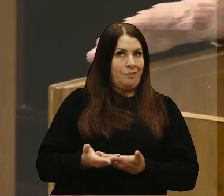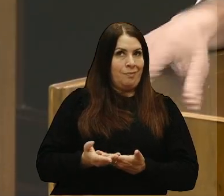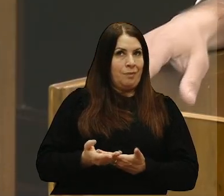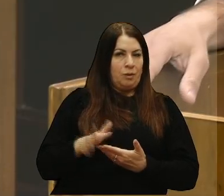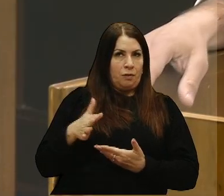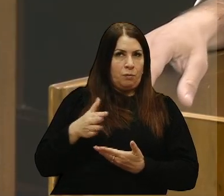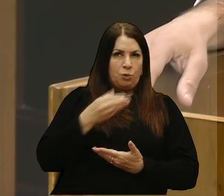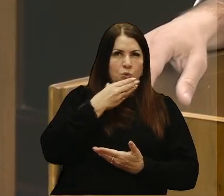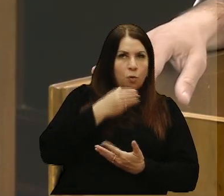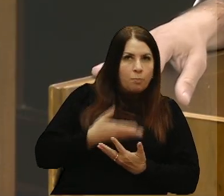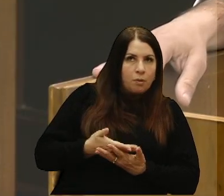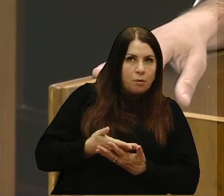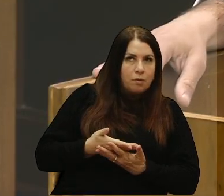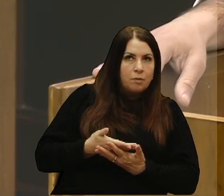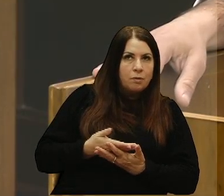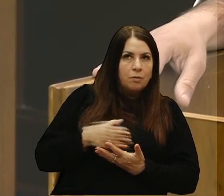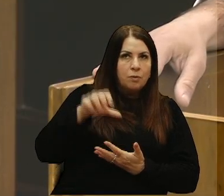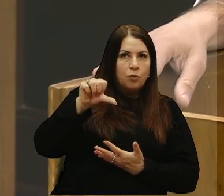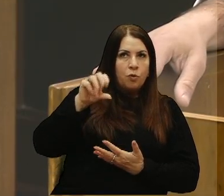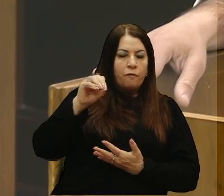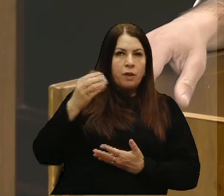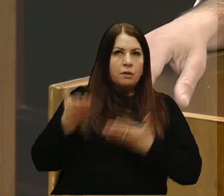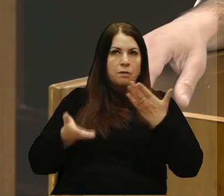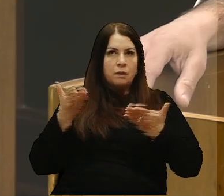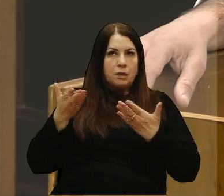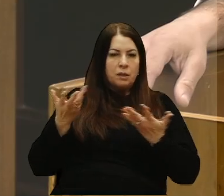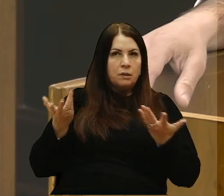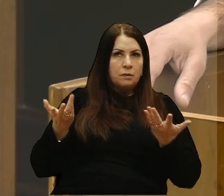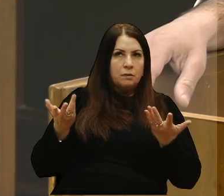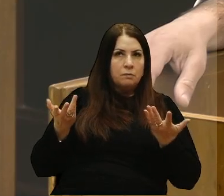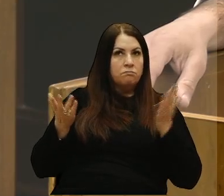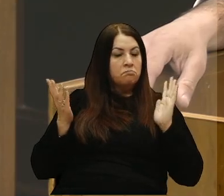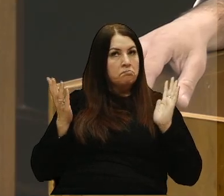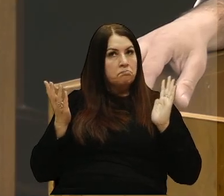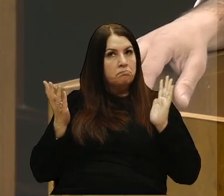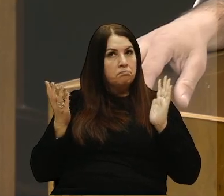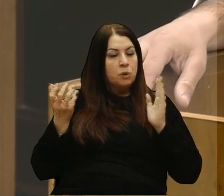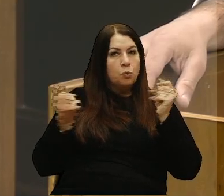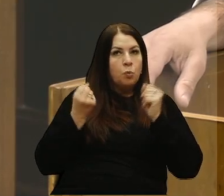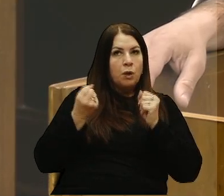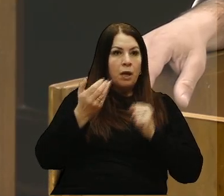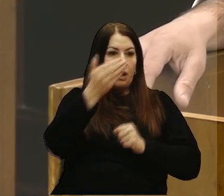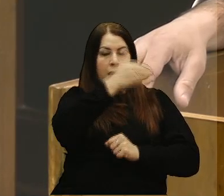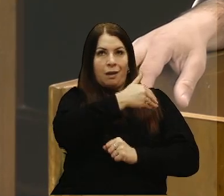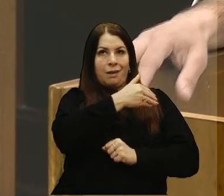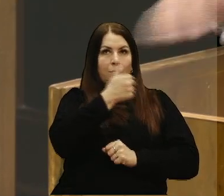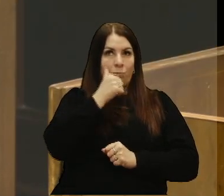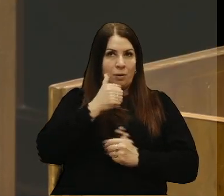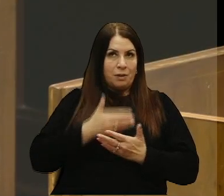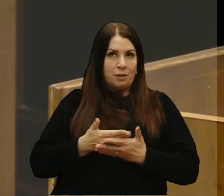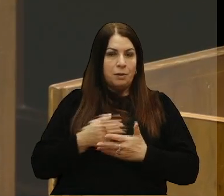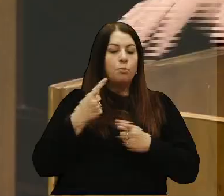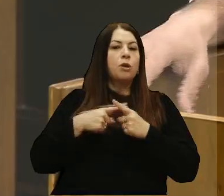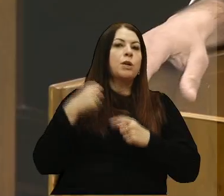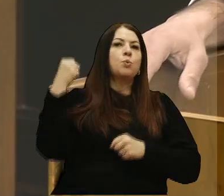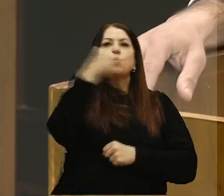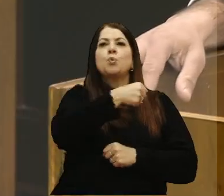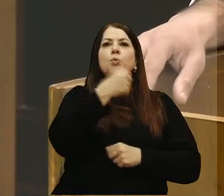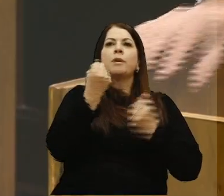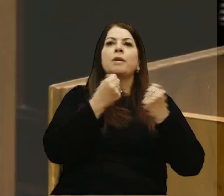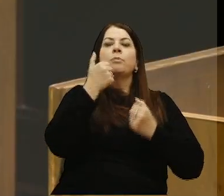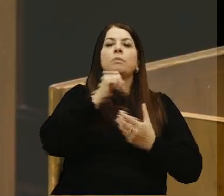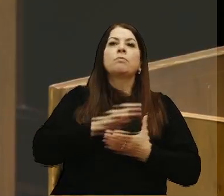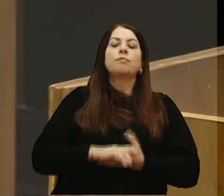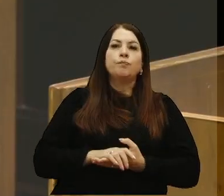Talvez porque eu seja um homem com 90 quilos e no carro de trás era uma mulher. Por que ele deu um soco no carro da